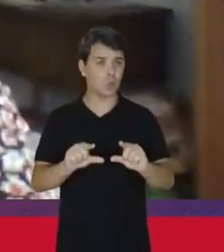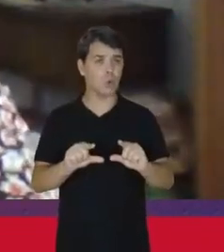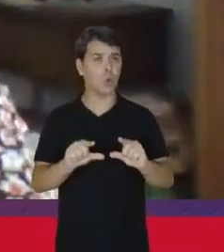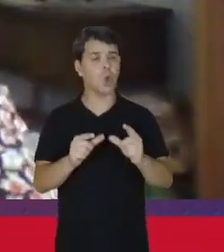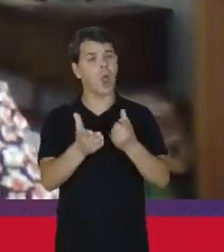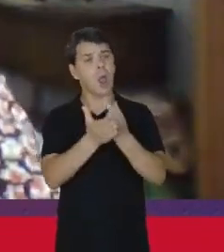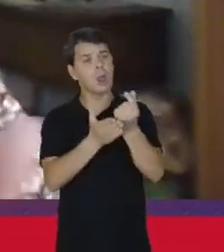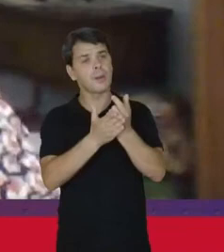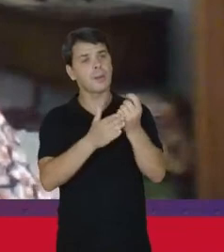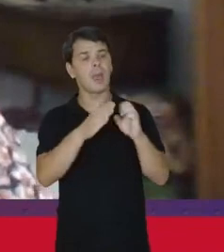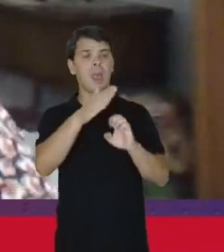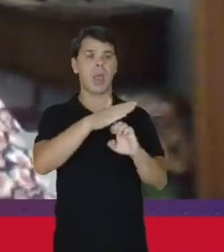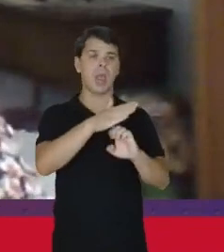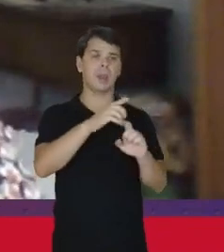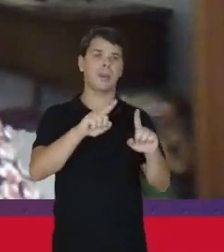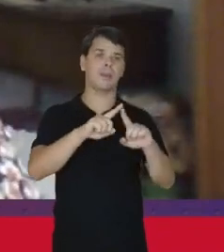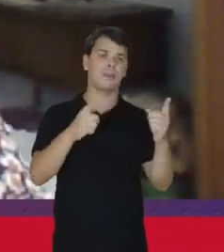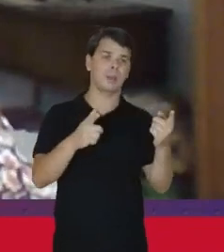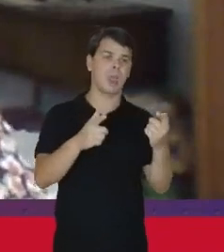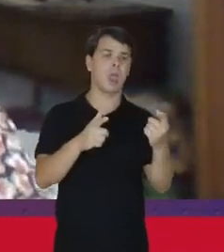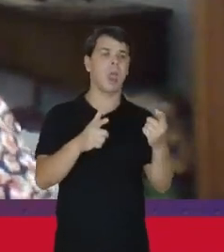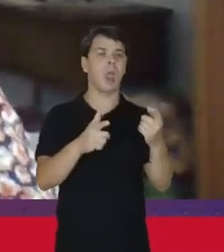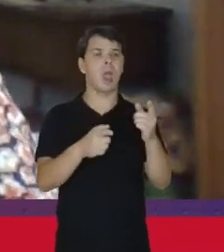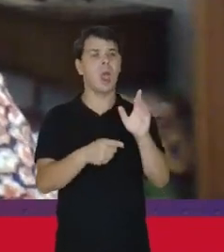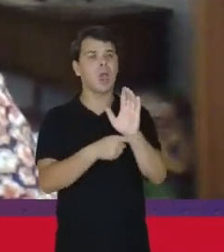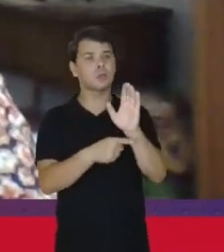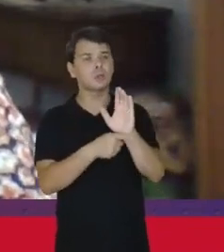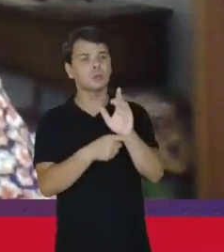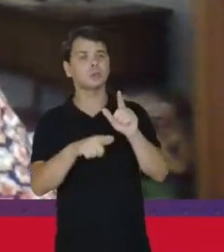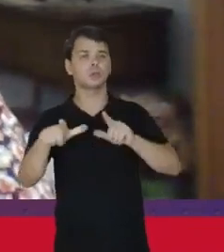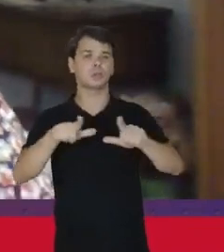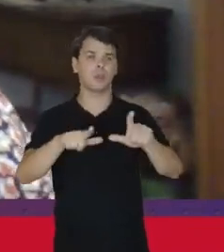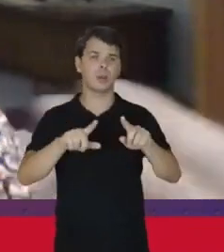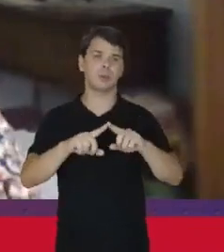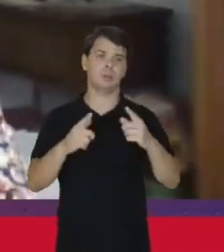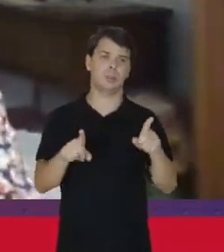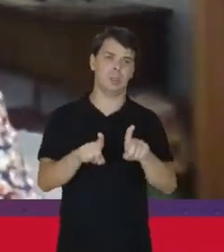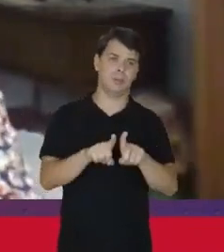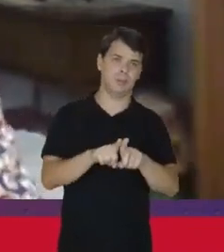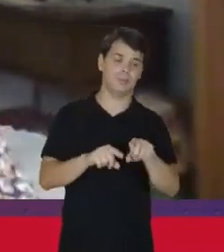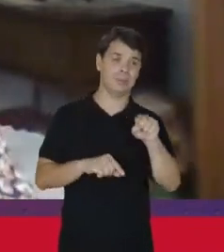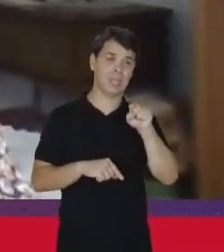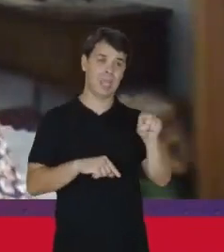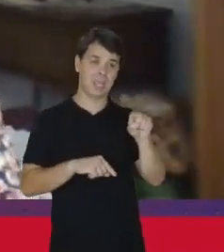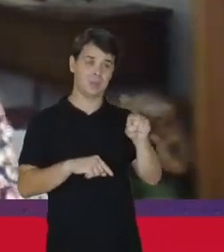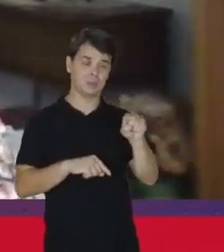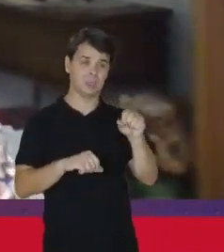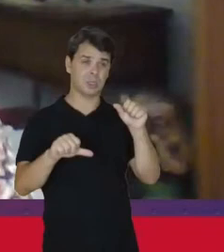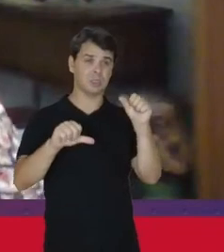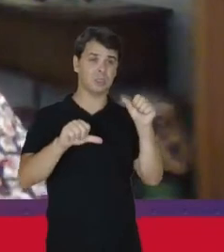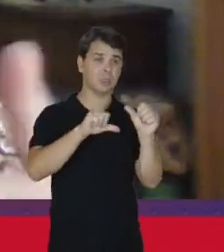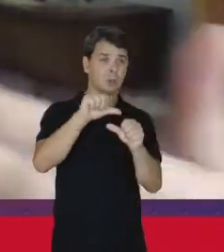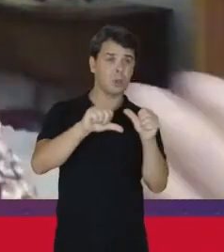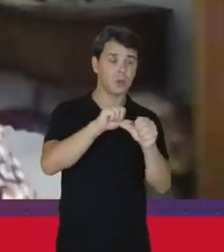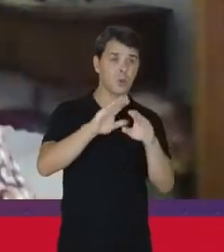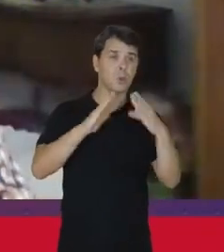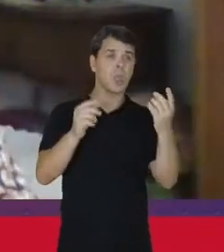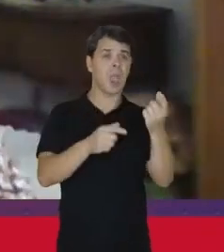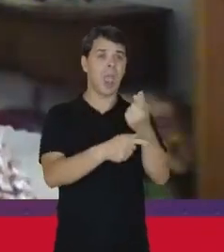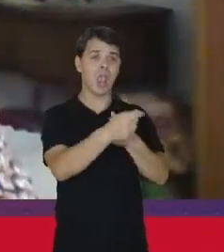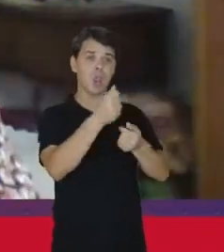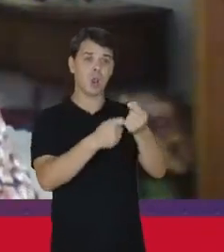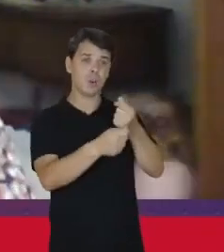contribuição patronal e reduz a contribuição dos trabalhadores. Isso se altera quando a